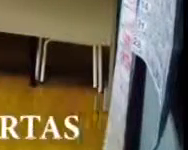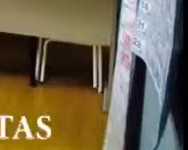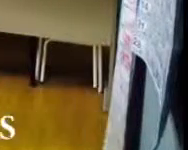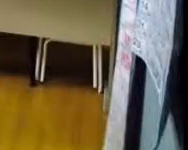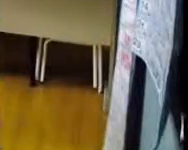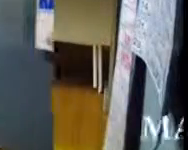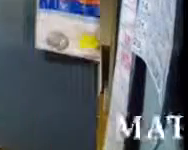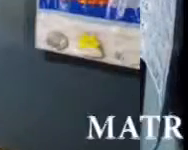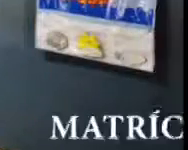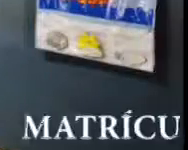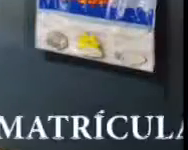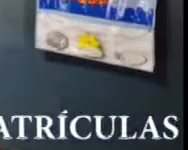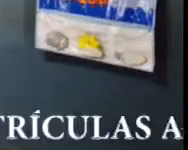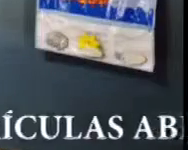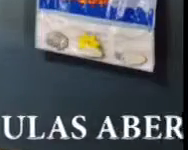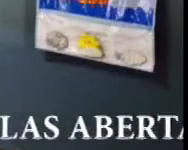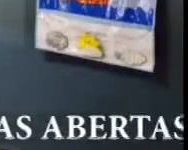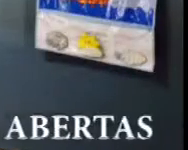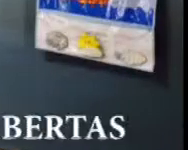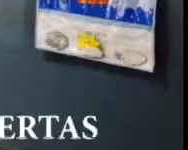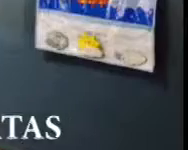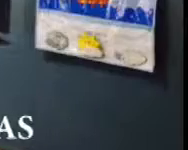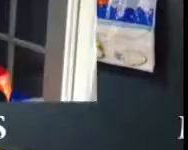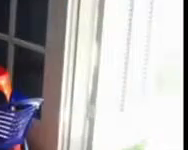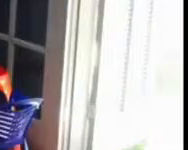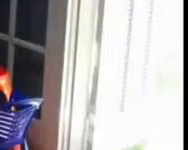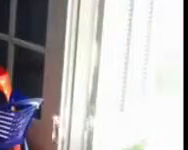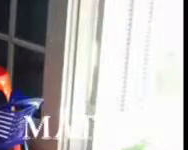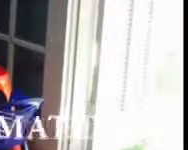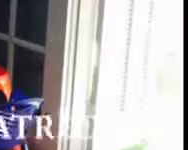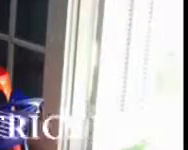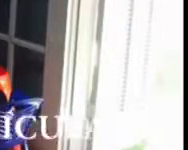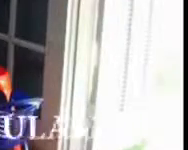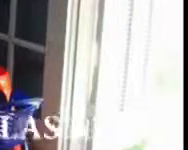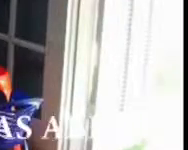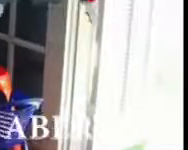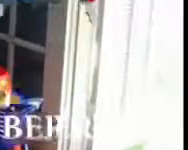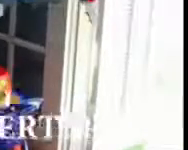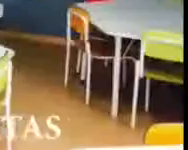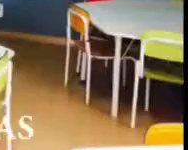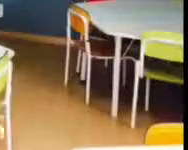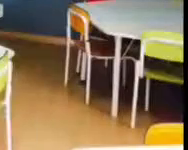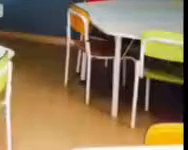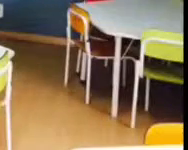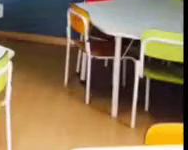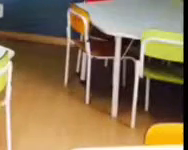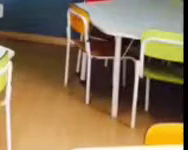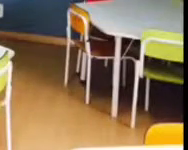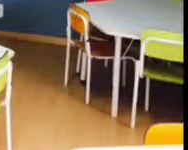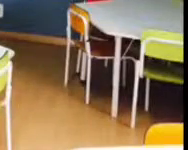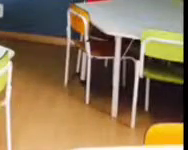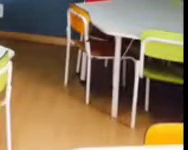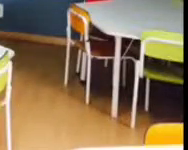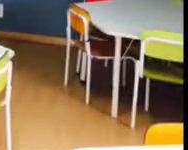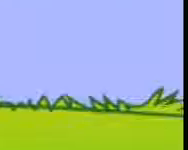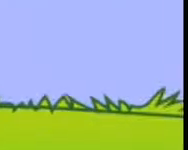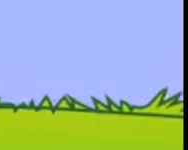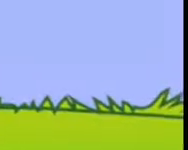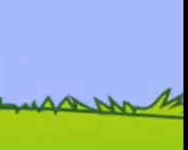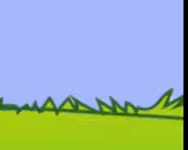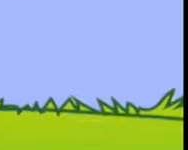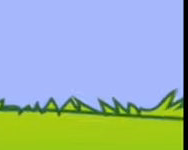educação, obter valores e aprender mesmo brincando é o objetivo que temos com nossos alunos.